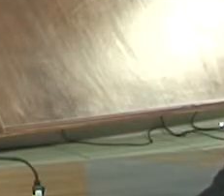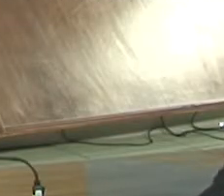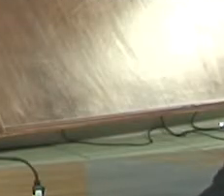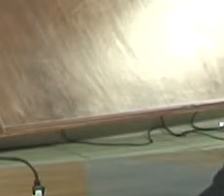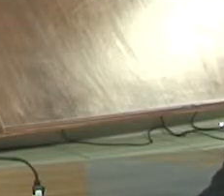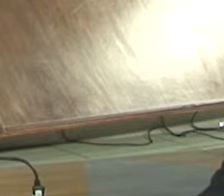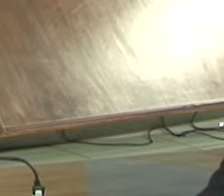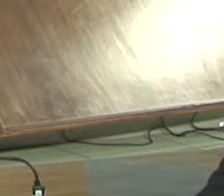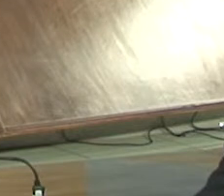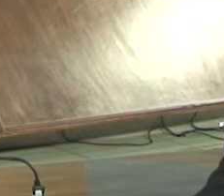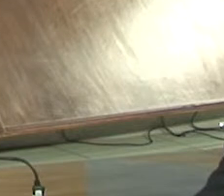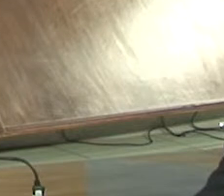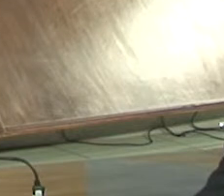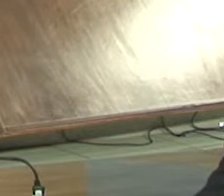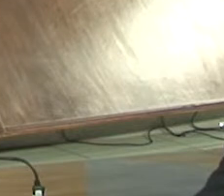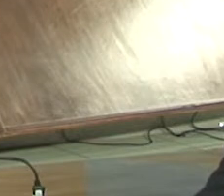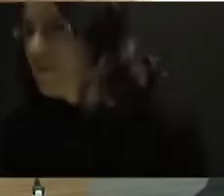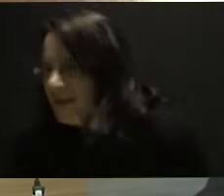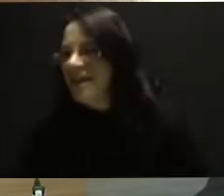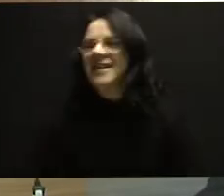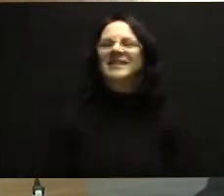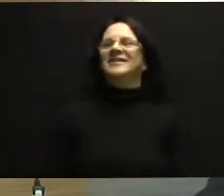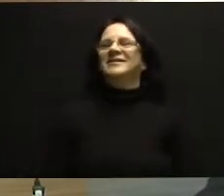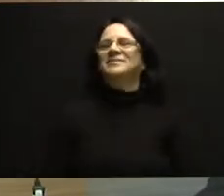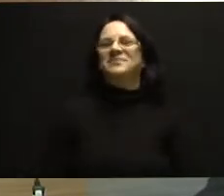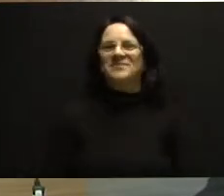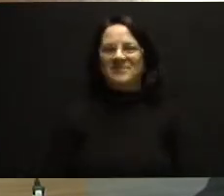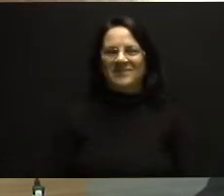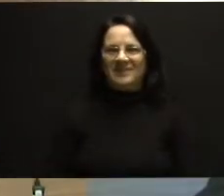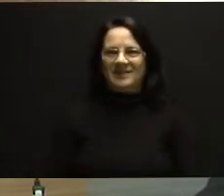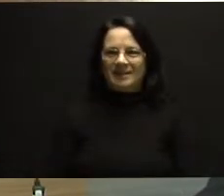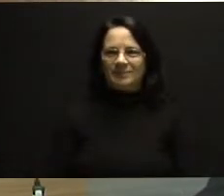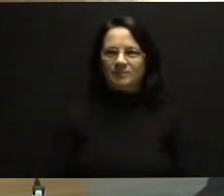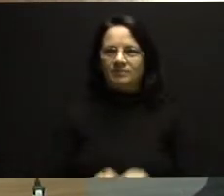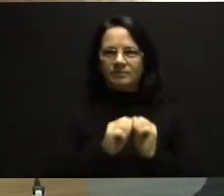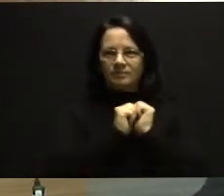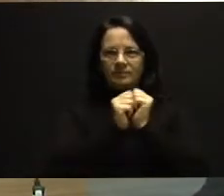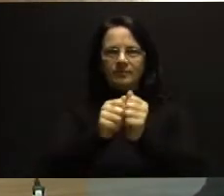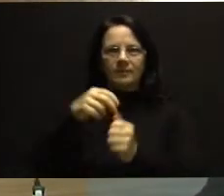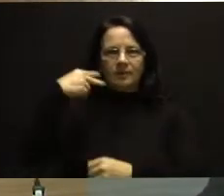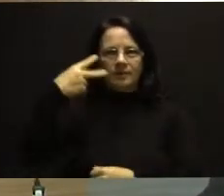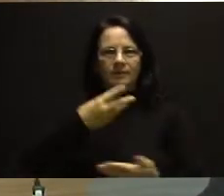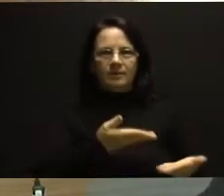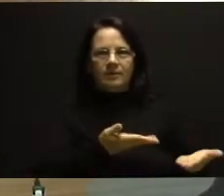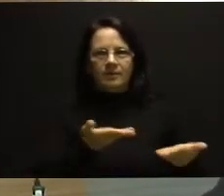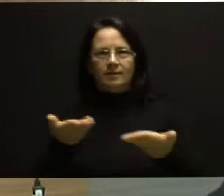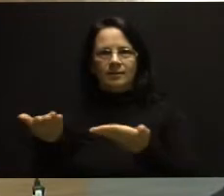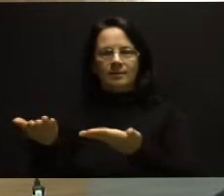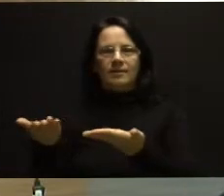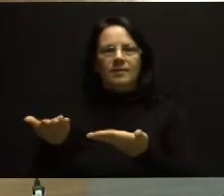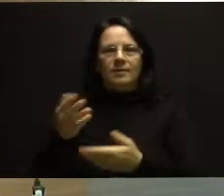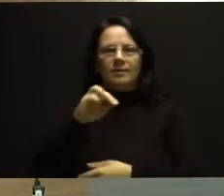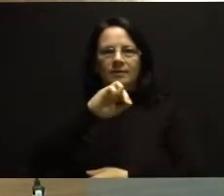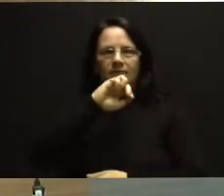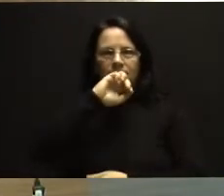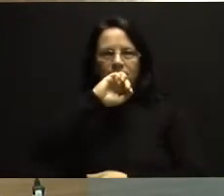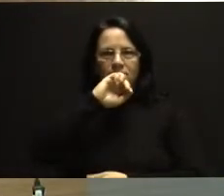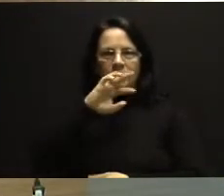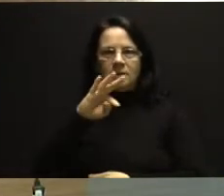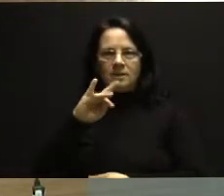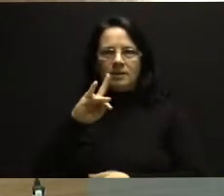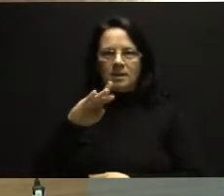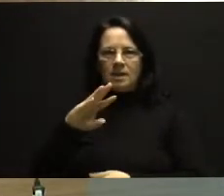Convido os vereadores desta casa, juntamente com esta presidência, em nome do Poder Legislativo, prestarmos justa homenagem ao reverendíssimo Dom